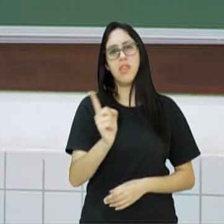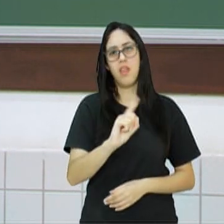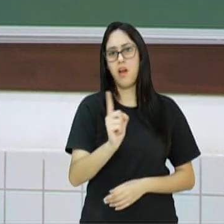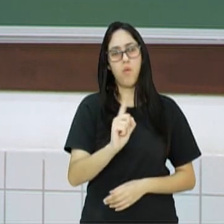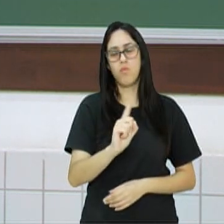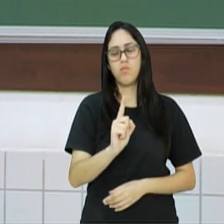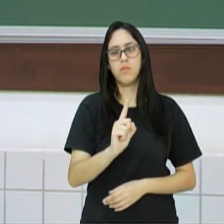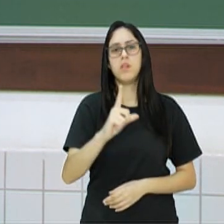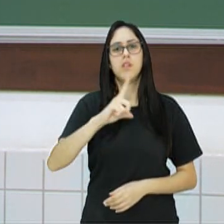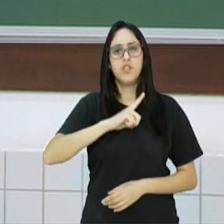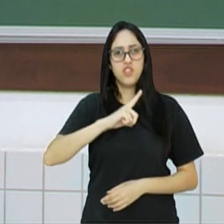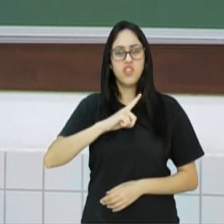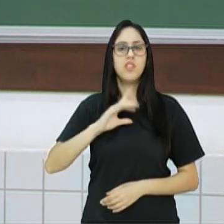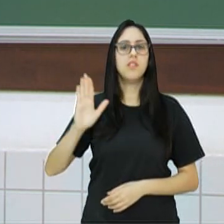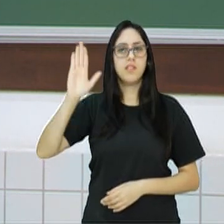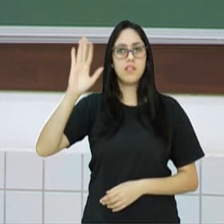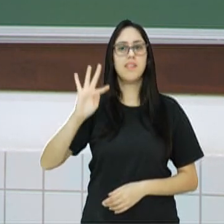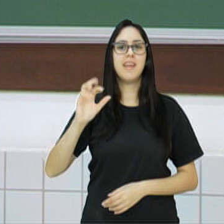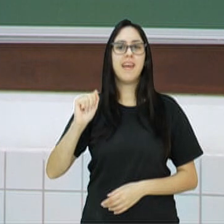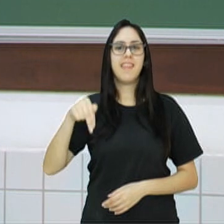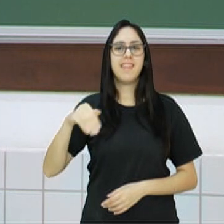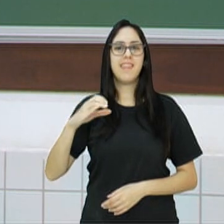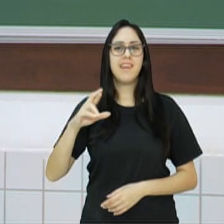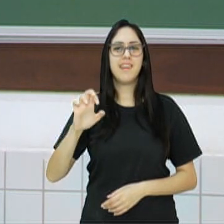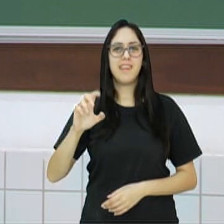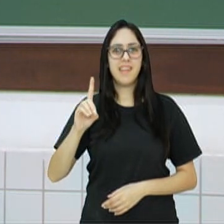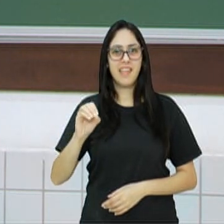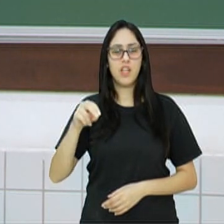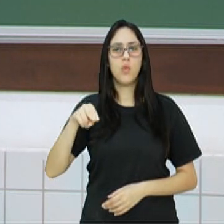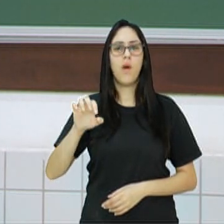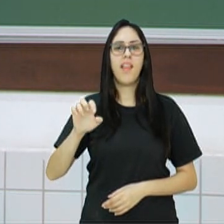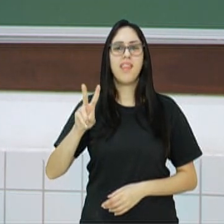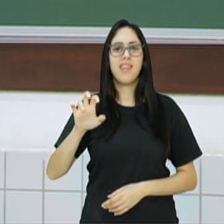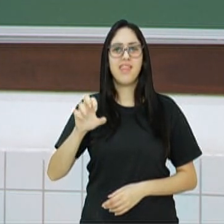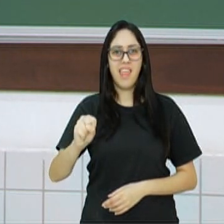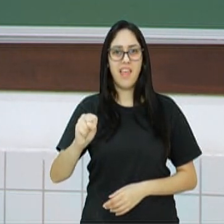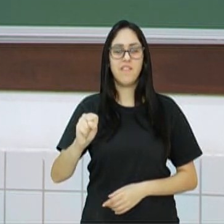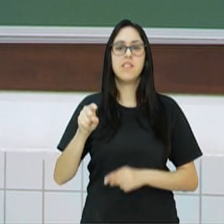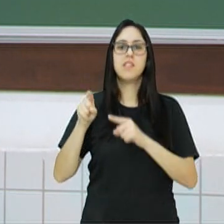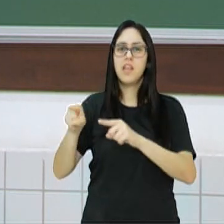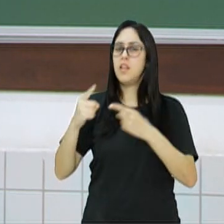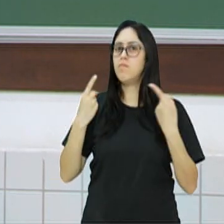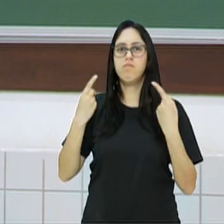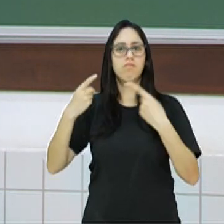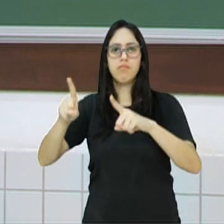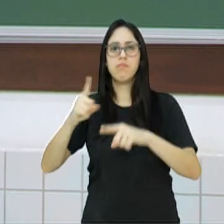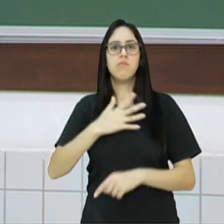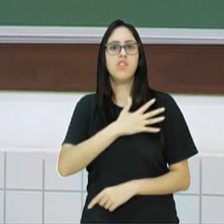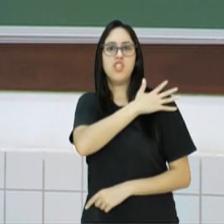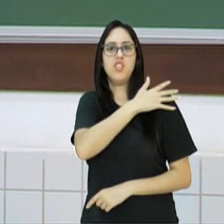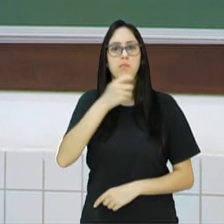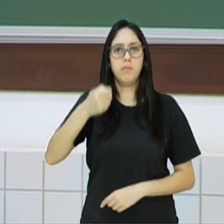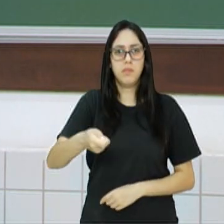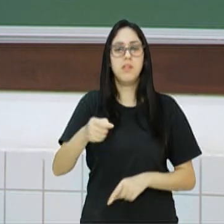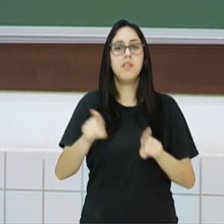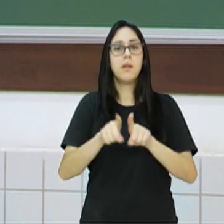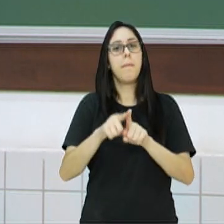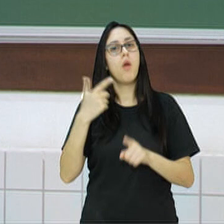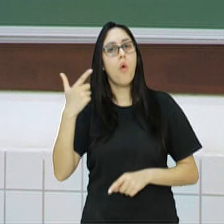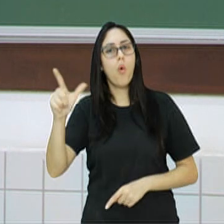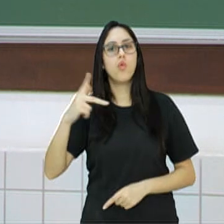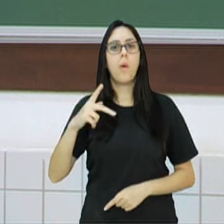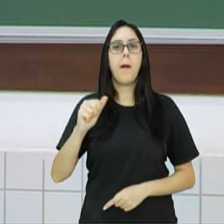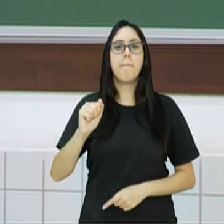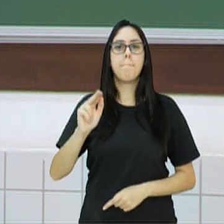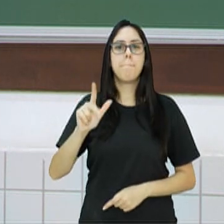entre os candidatos Tancredo Neves, que representava a oposição ao regime, e o candidato Paulo Maluf, que